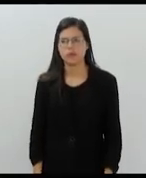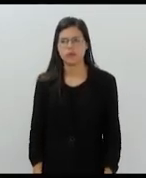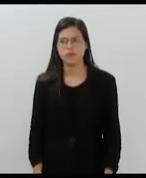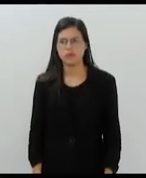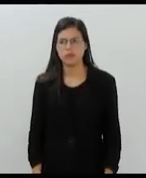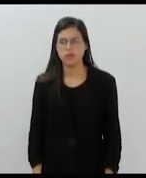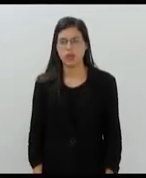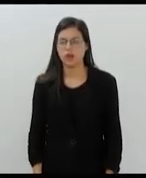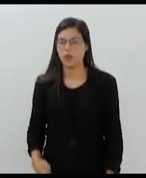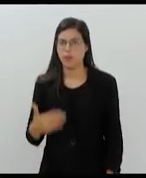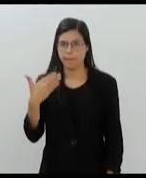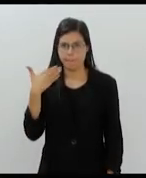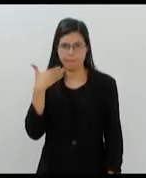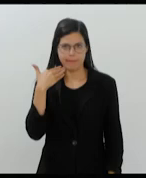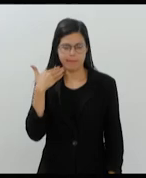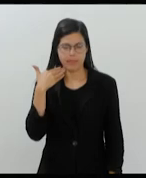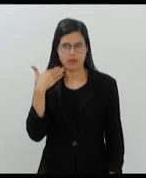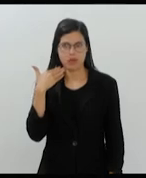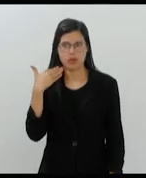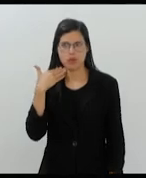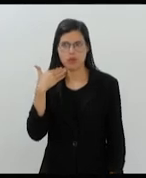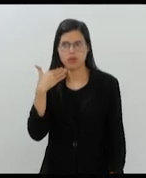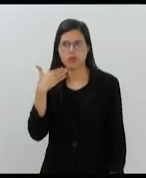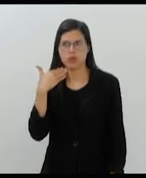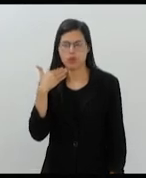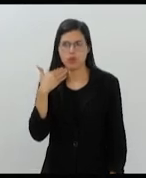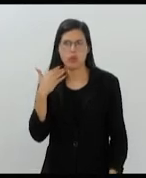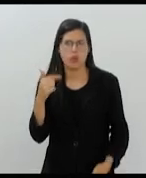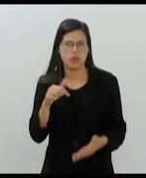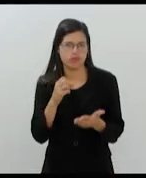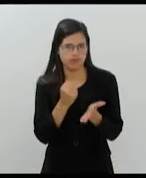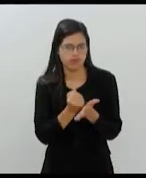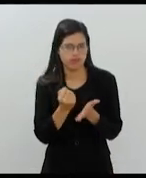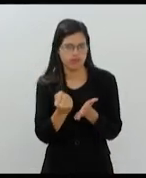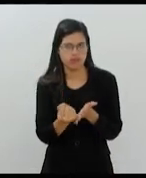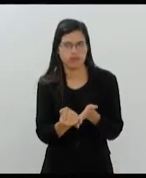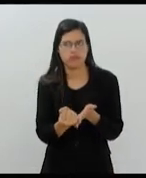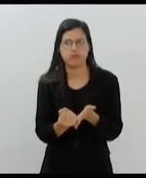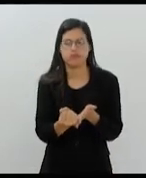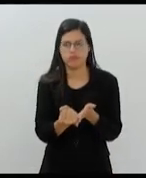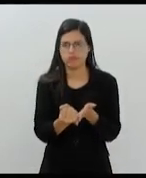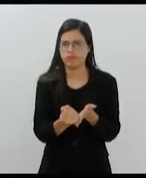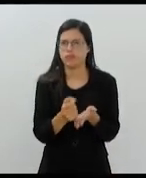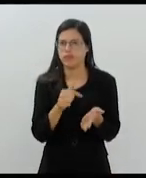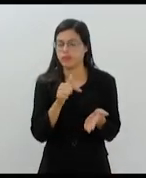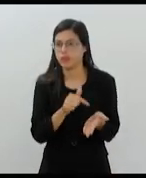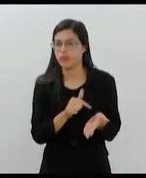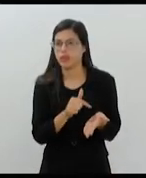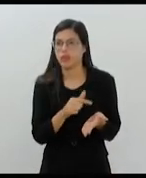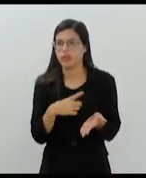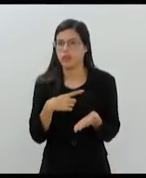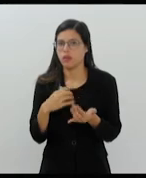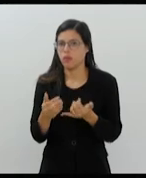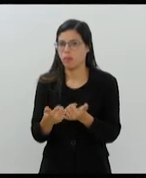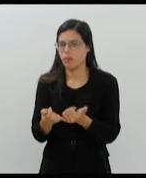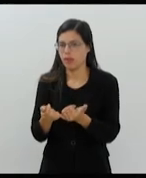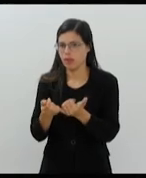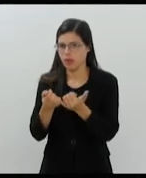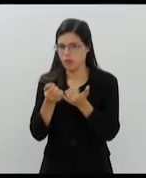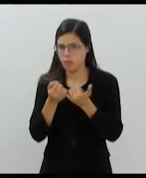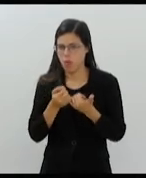O banco objeto dessa contratação obteve um patrimônio líquido